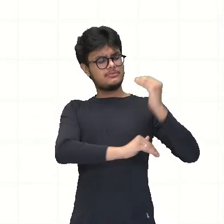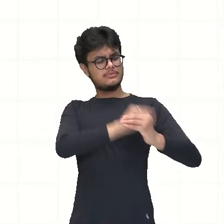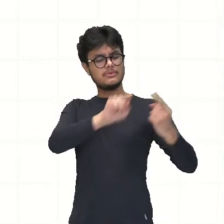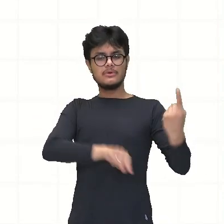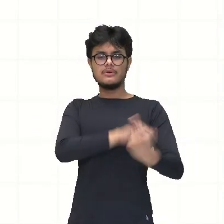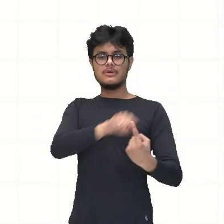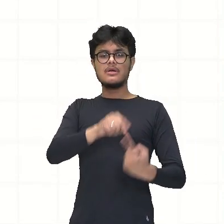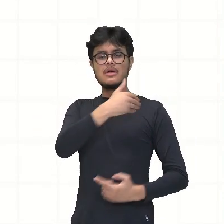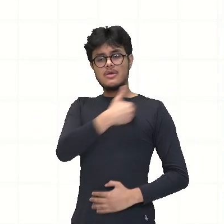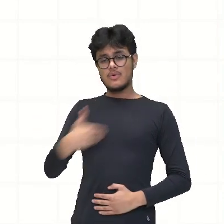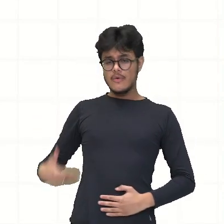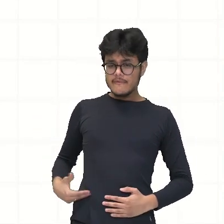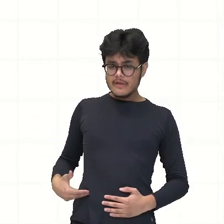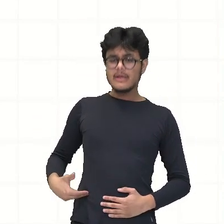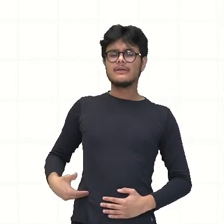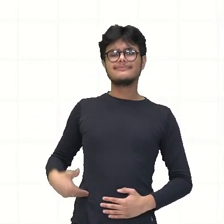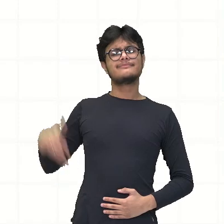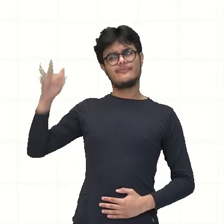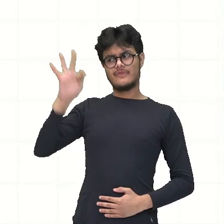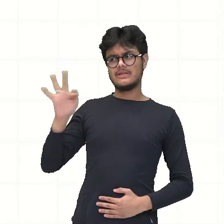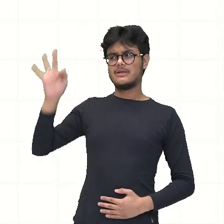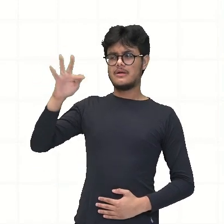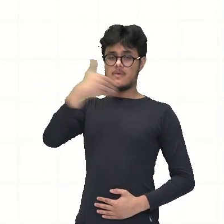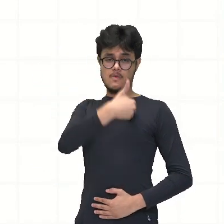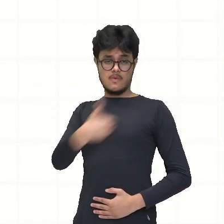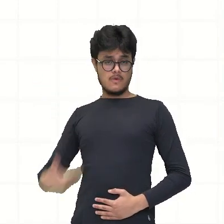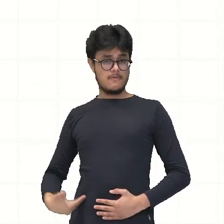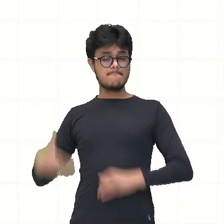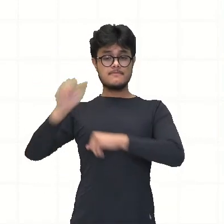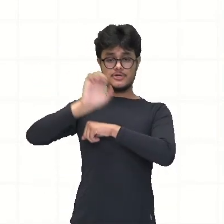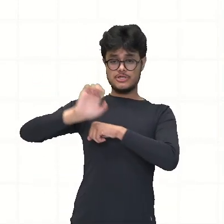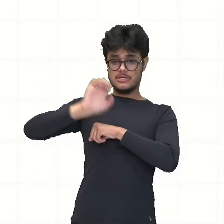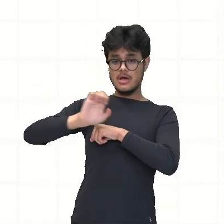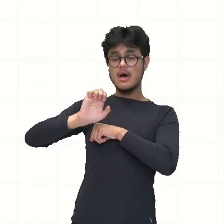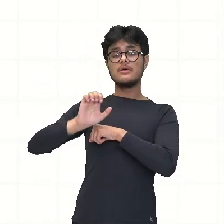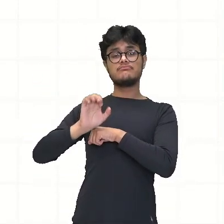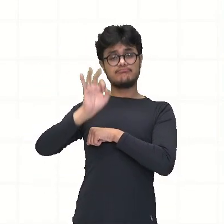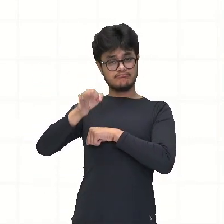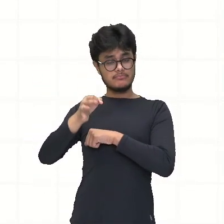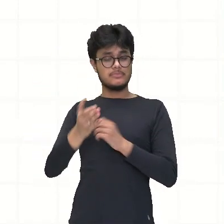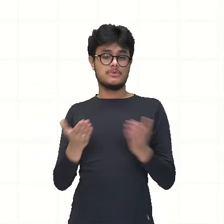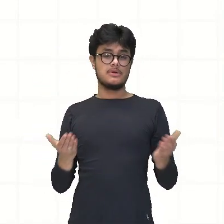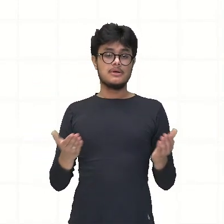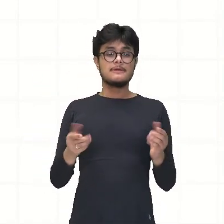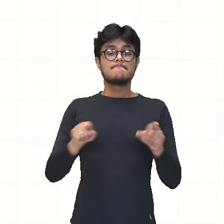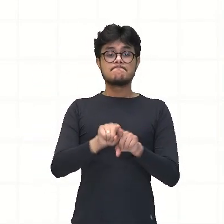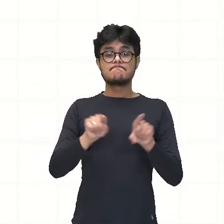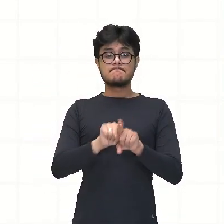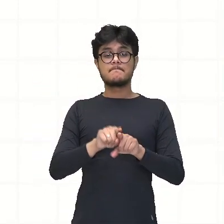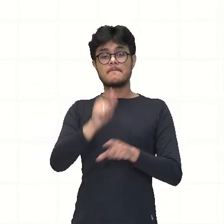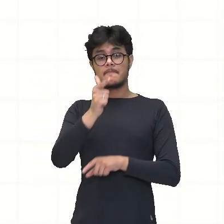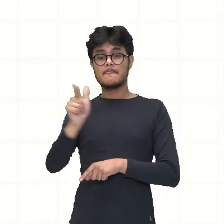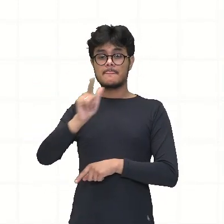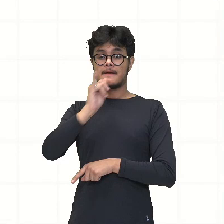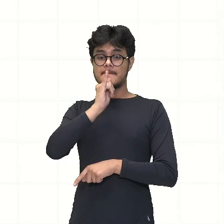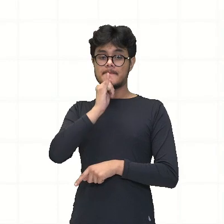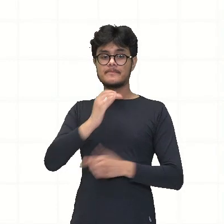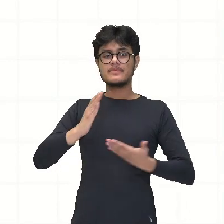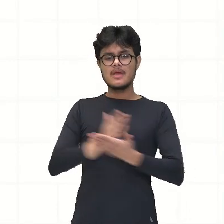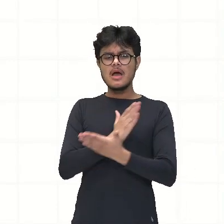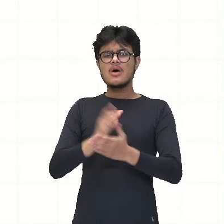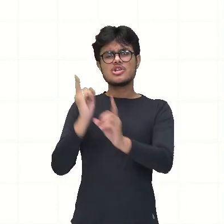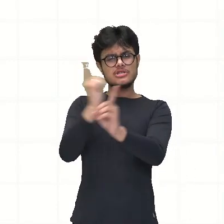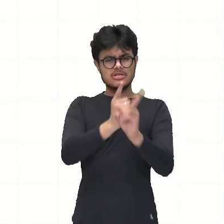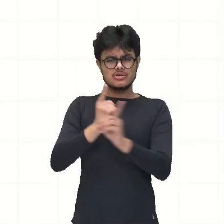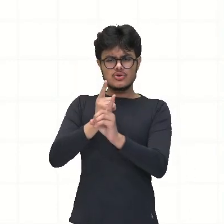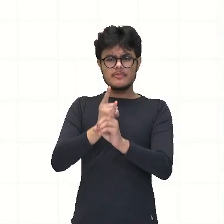pelo governo tanto estadual ali do estado ou até mesmo pelo governo federal, tá bom? Aí nós temos as descobertas, né, de alguns